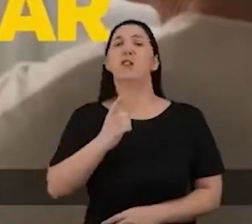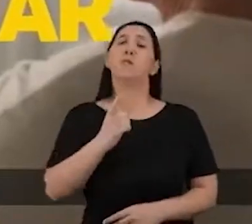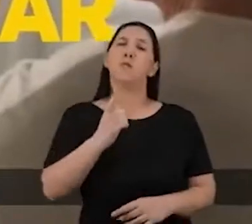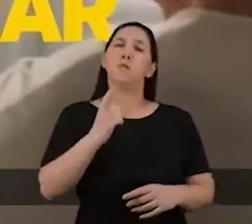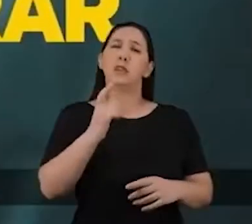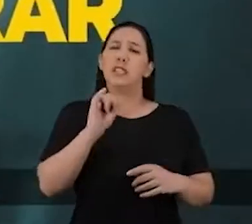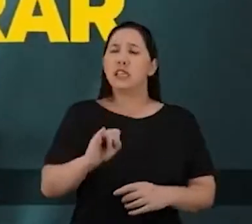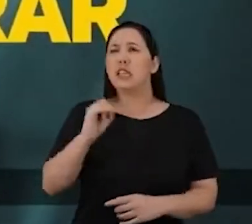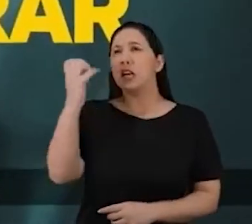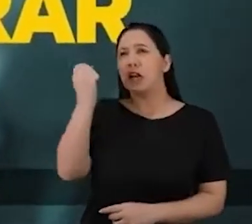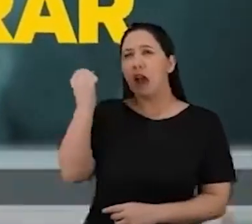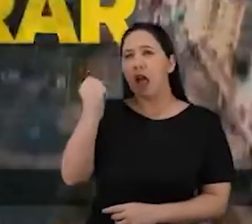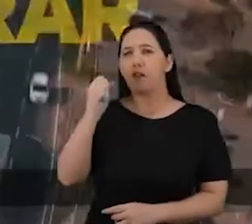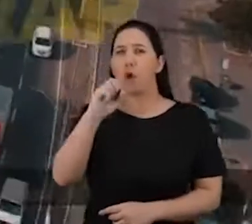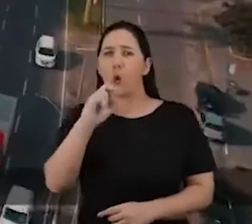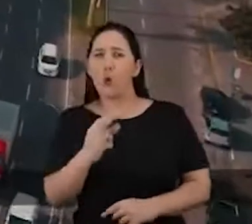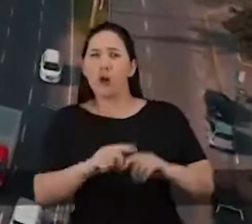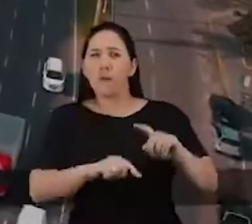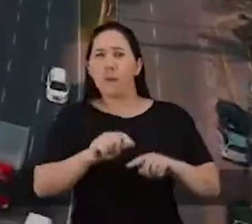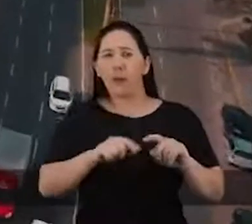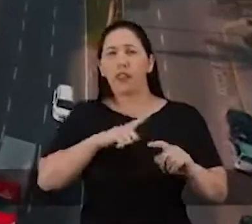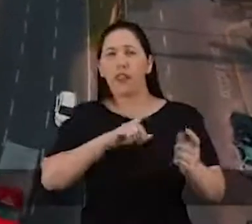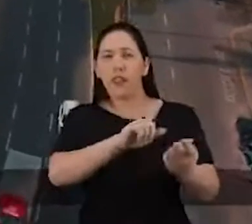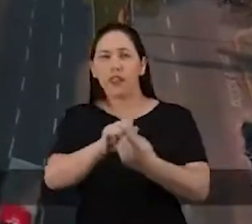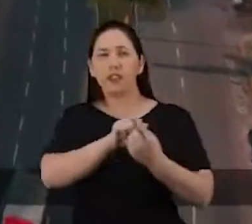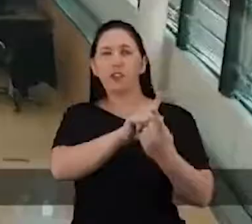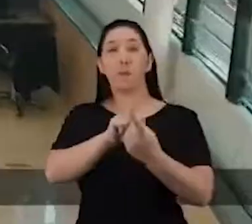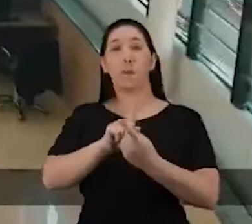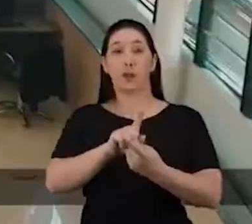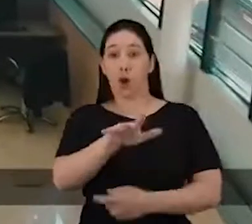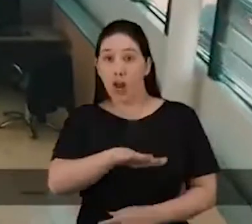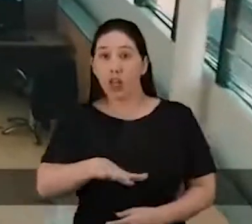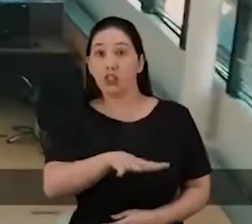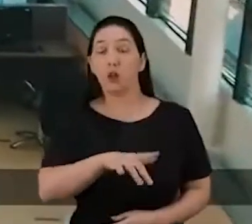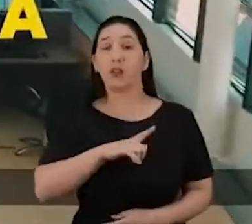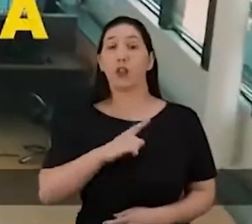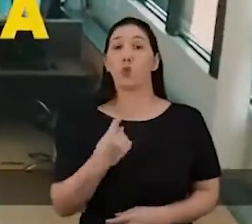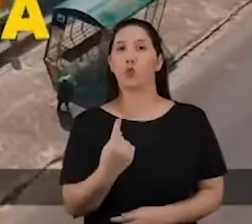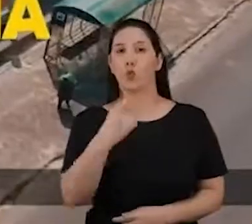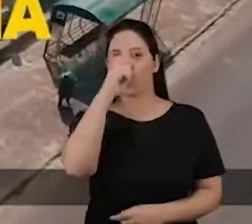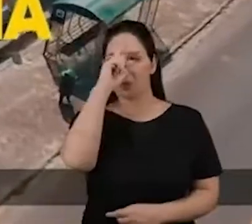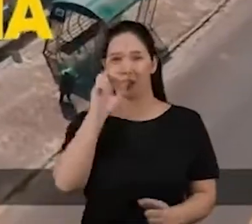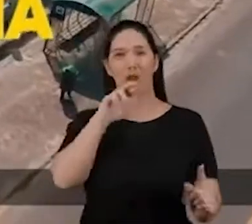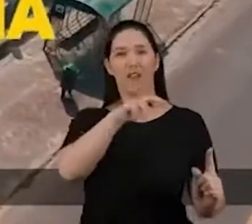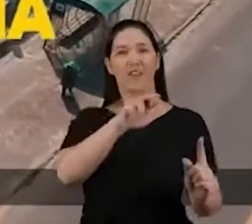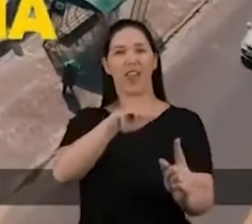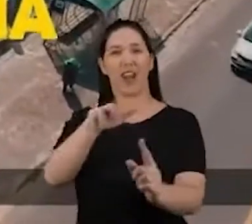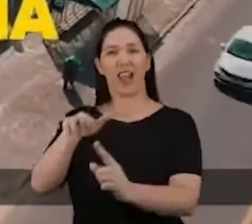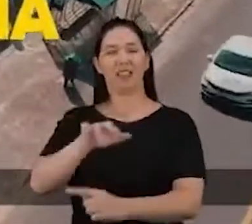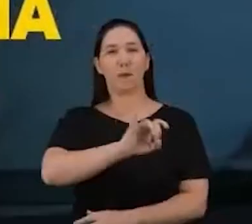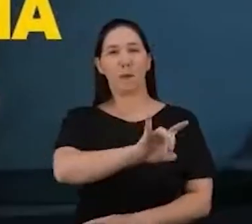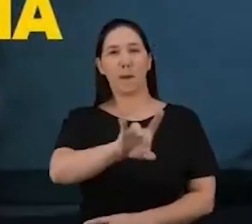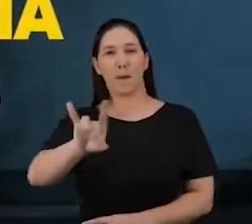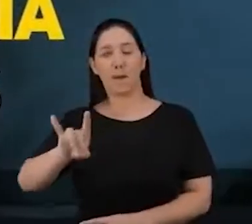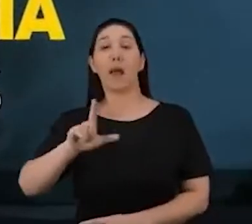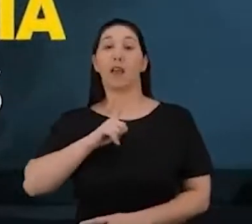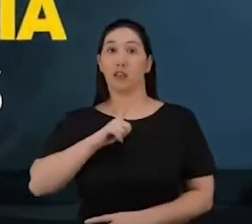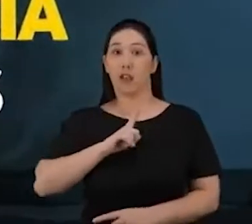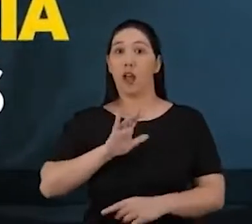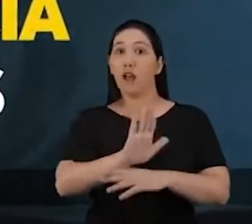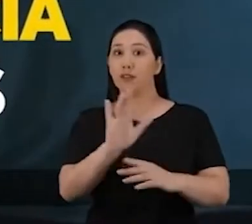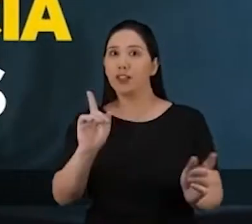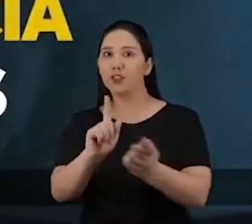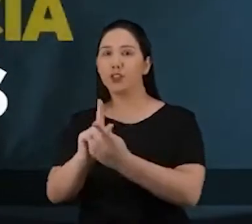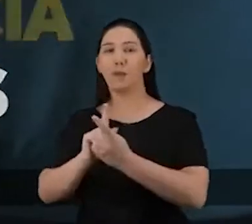recursos, médicos e equipamentos. Em cada região, Santa Catarina vai ter pelo menos um hospital de referência, com atendimento de média